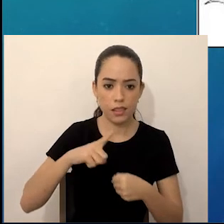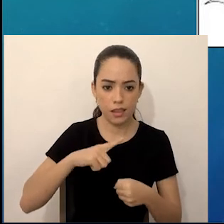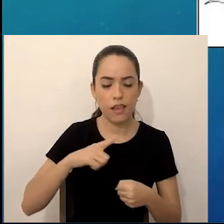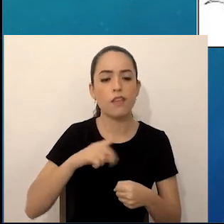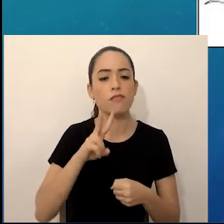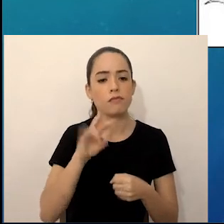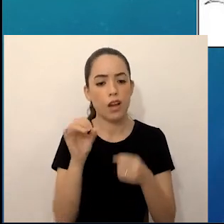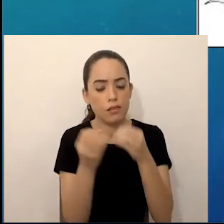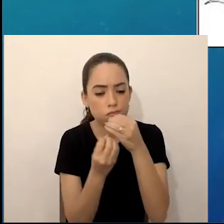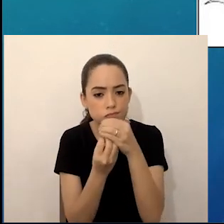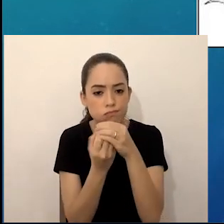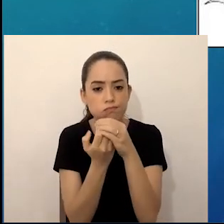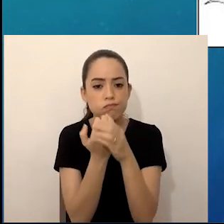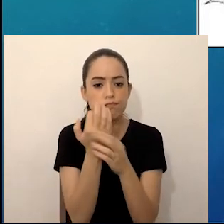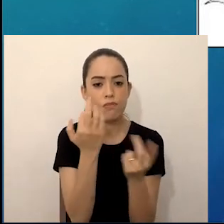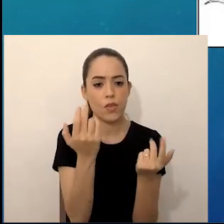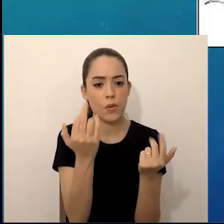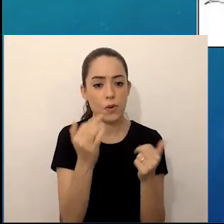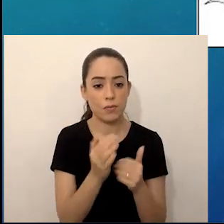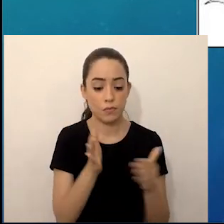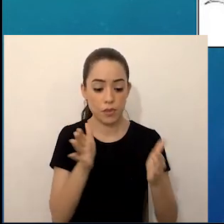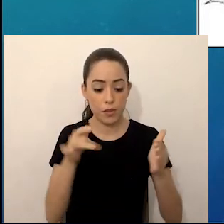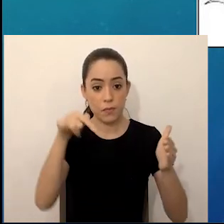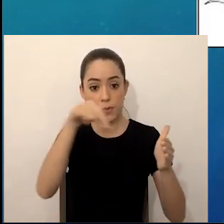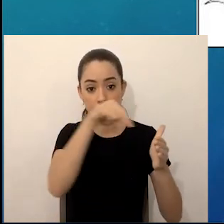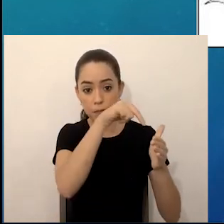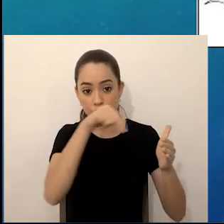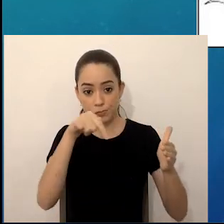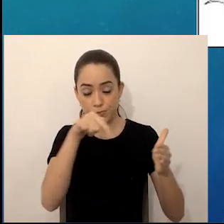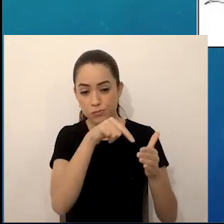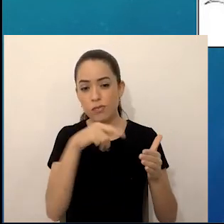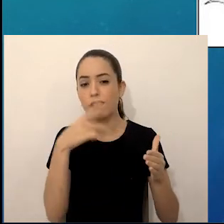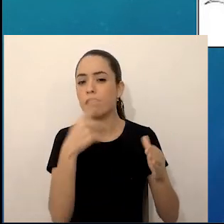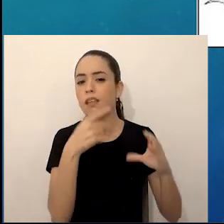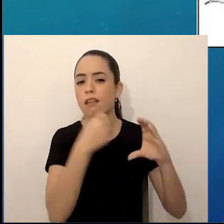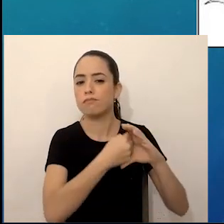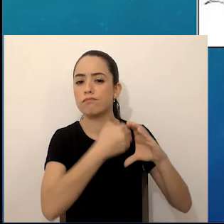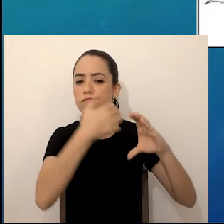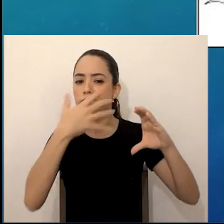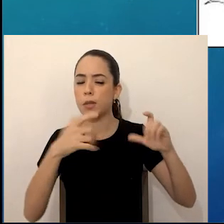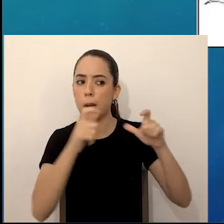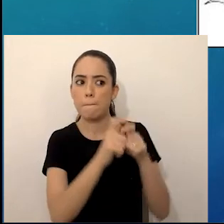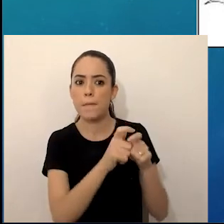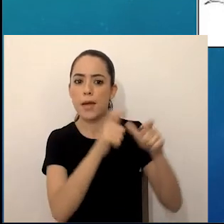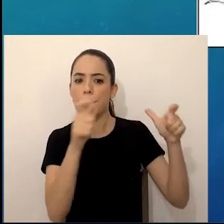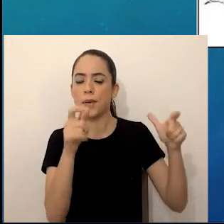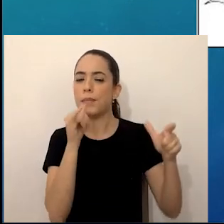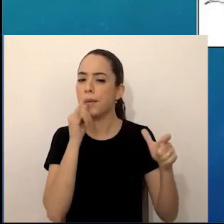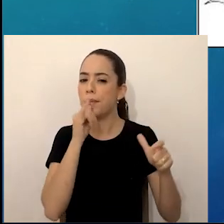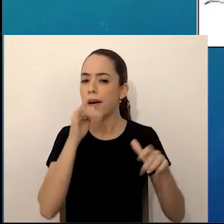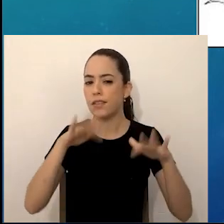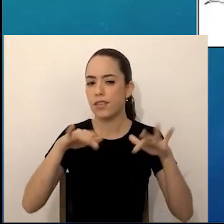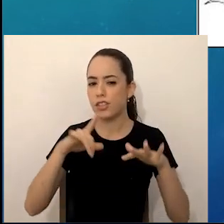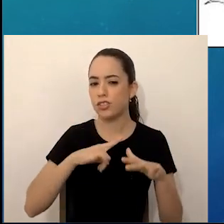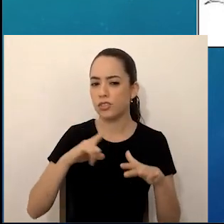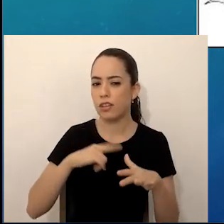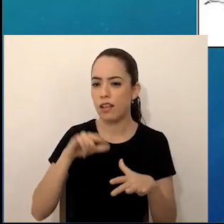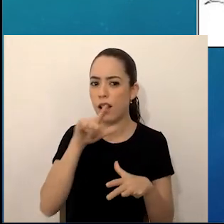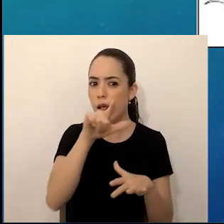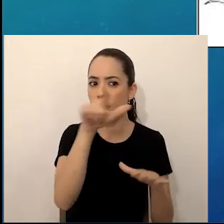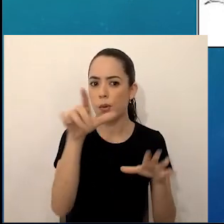No estágio filotípico, a maioria das características que distinguem grupos